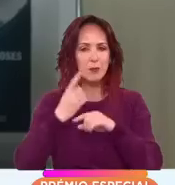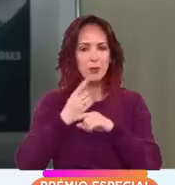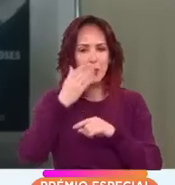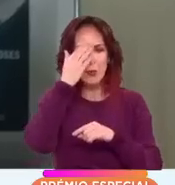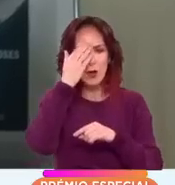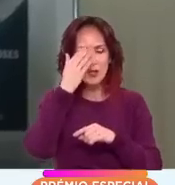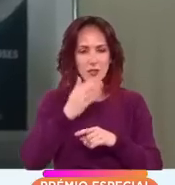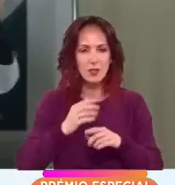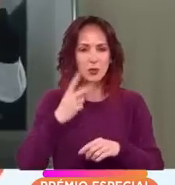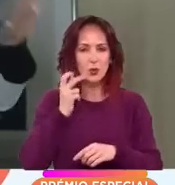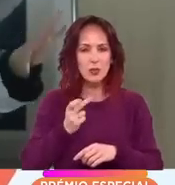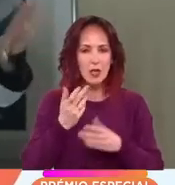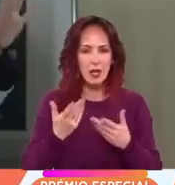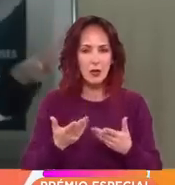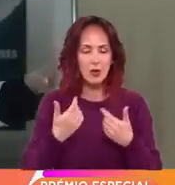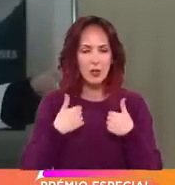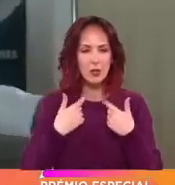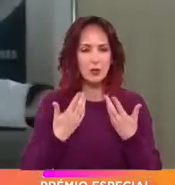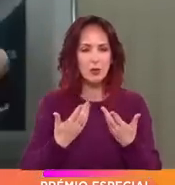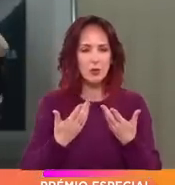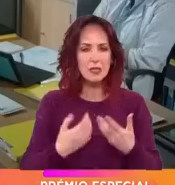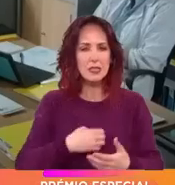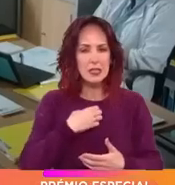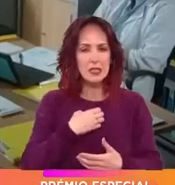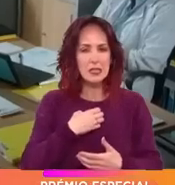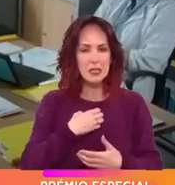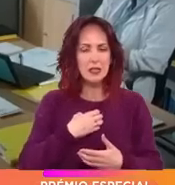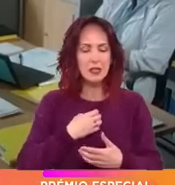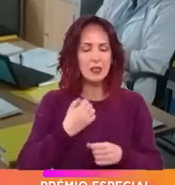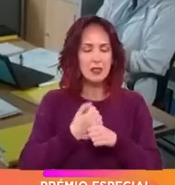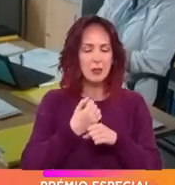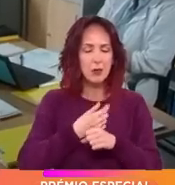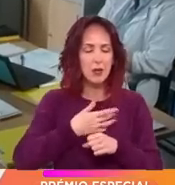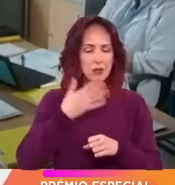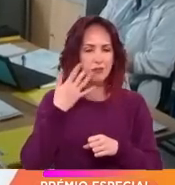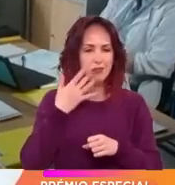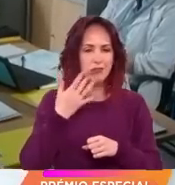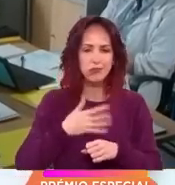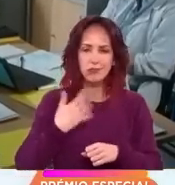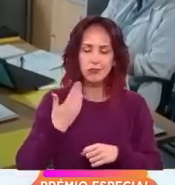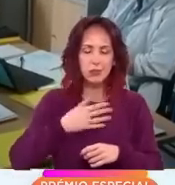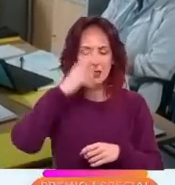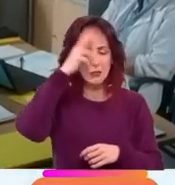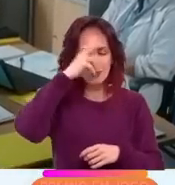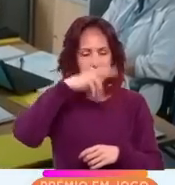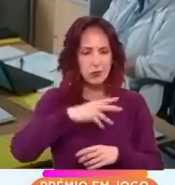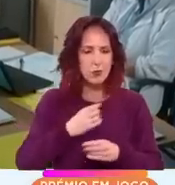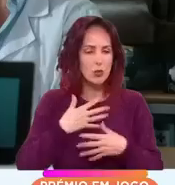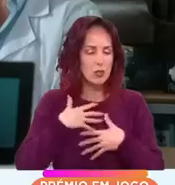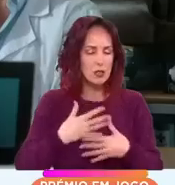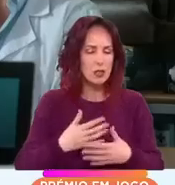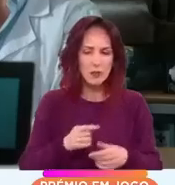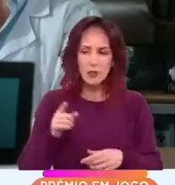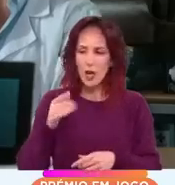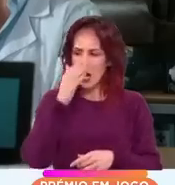que são 2 anos e que eu neste momento estou realmente a ressentir o excesso de trabalho. Acho que foi muito, muito, muito exaustivo. E achas, nunca